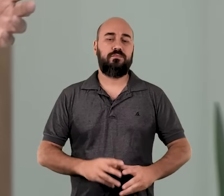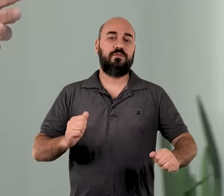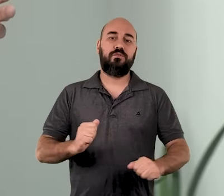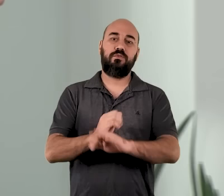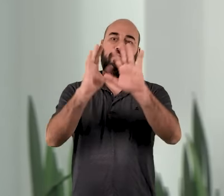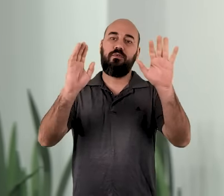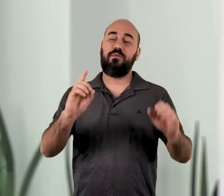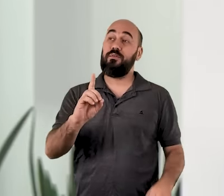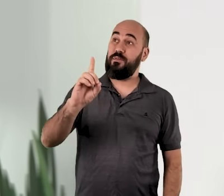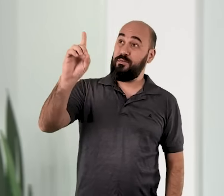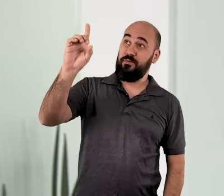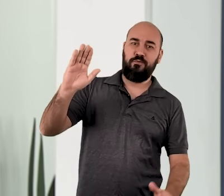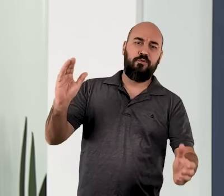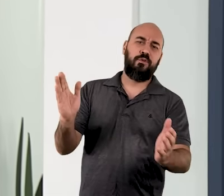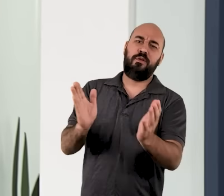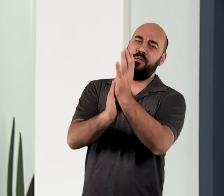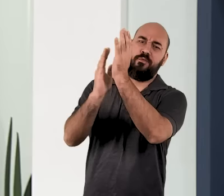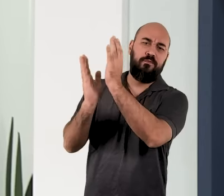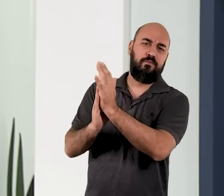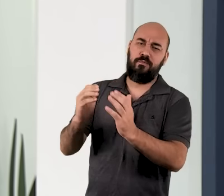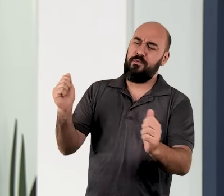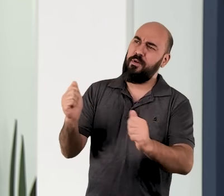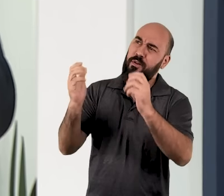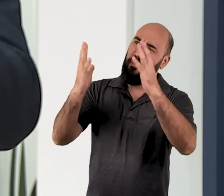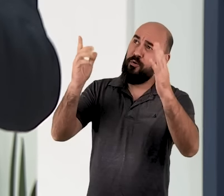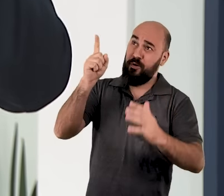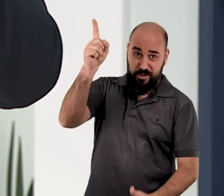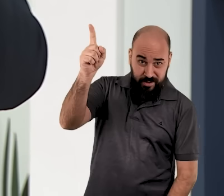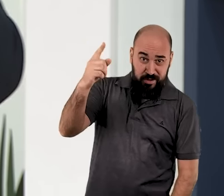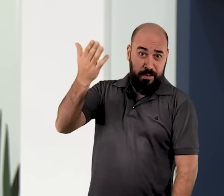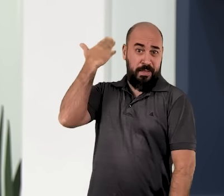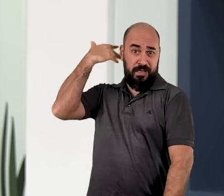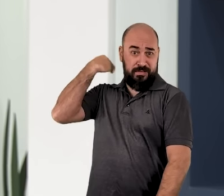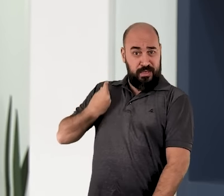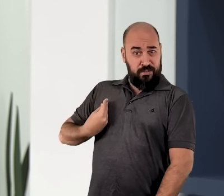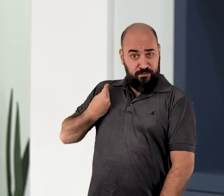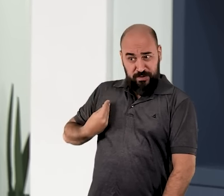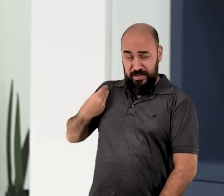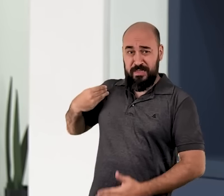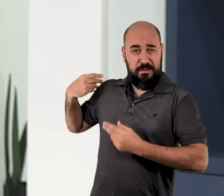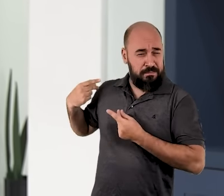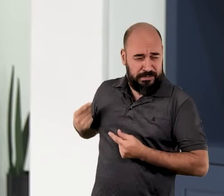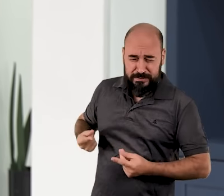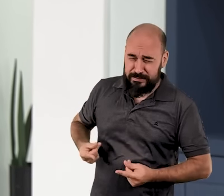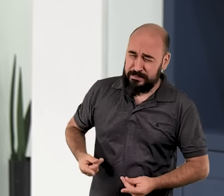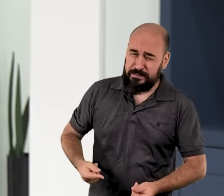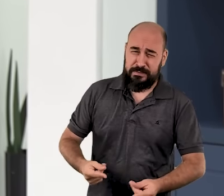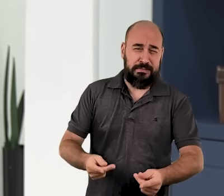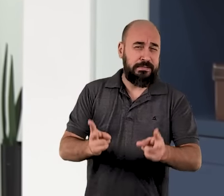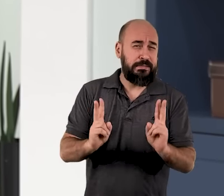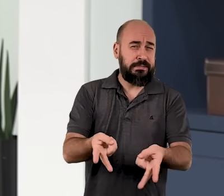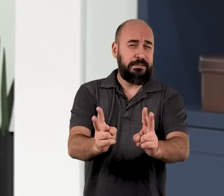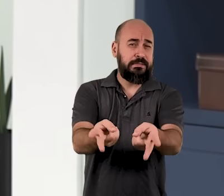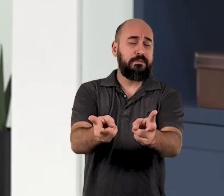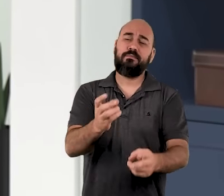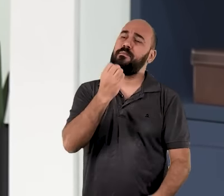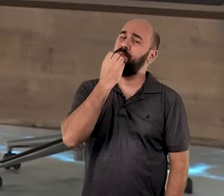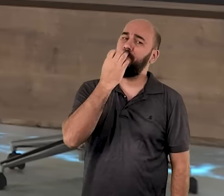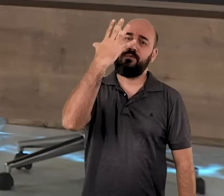glórias, louvores e aleluias àquele que era, que é e para sempre será nosso bendito